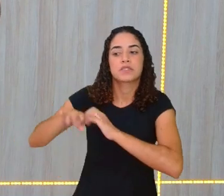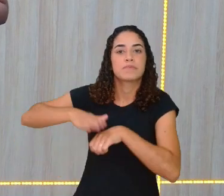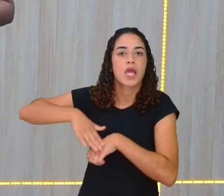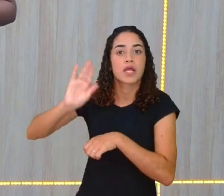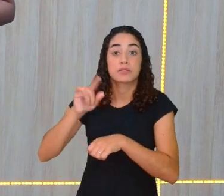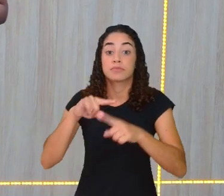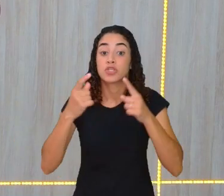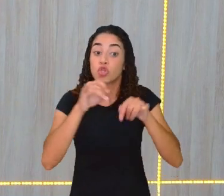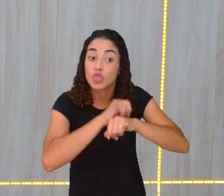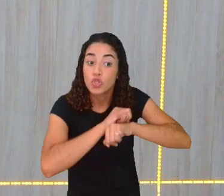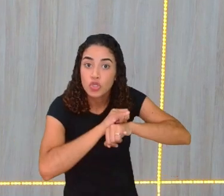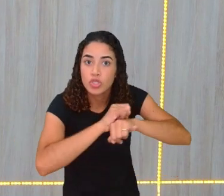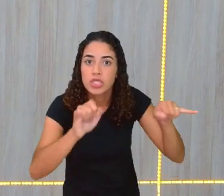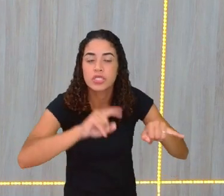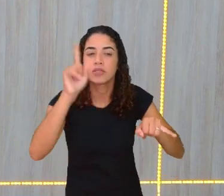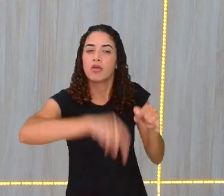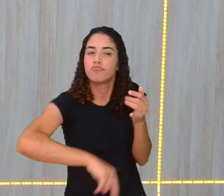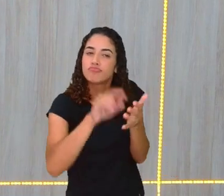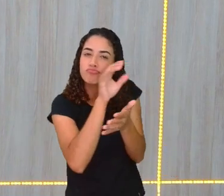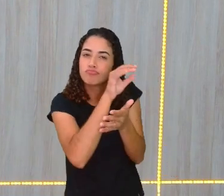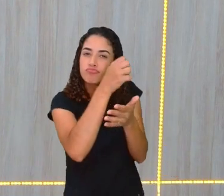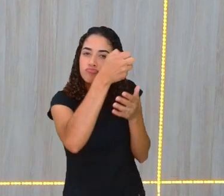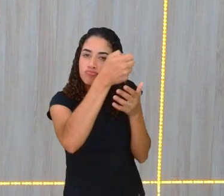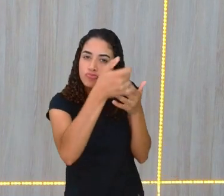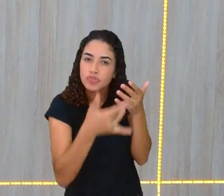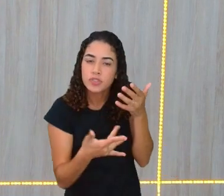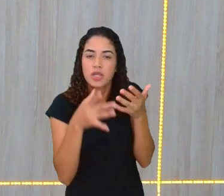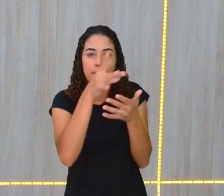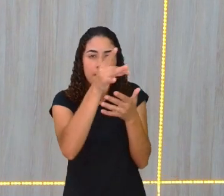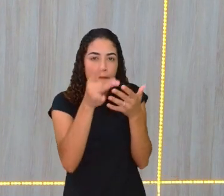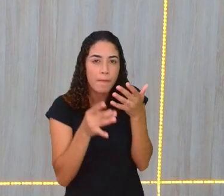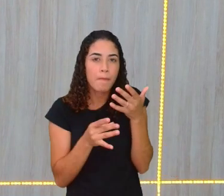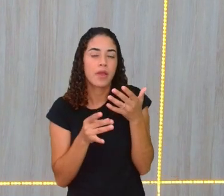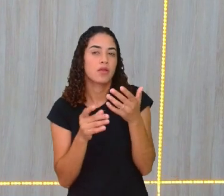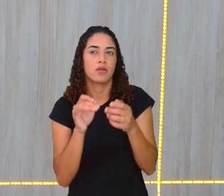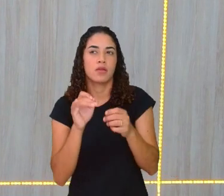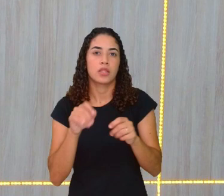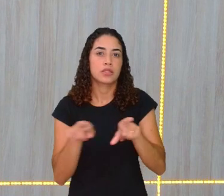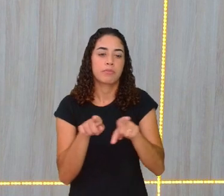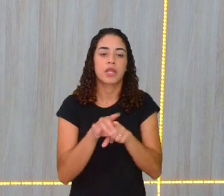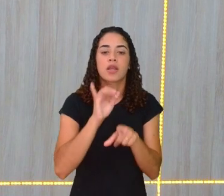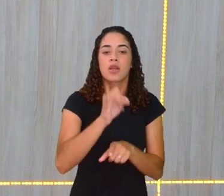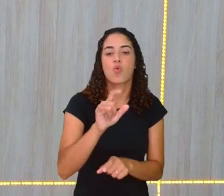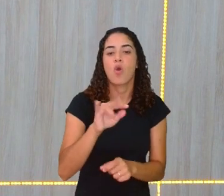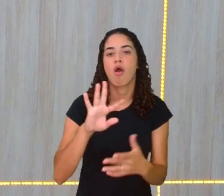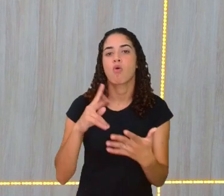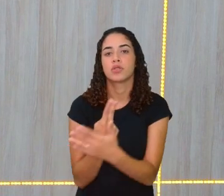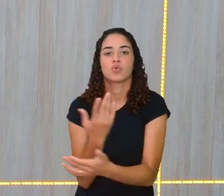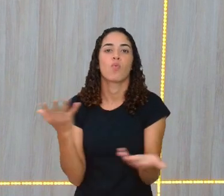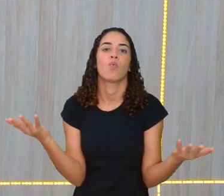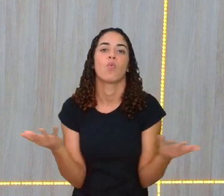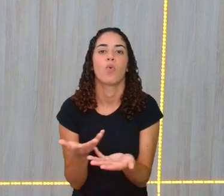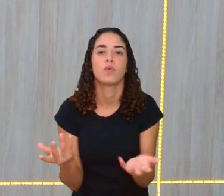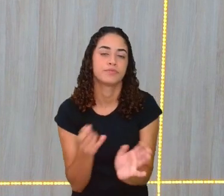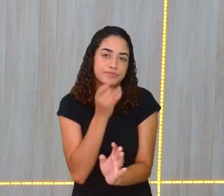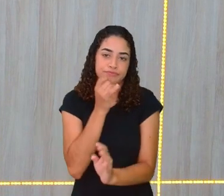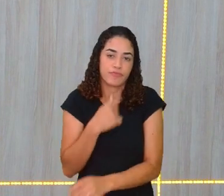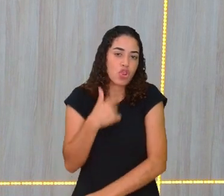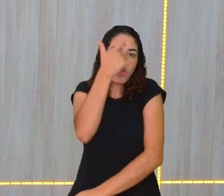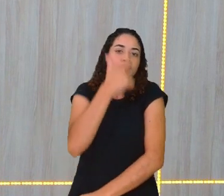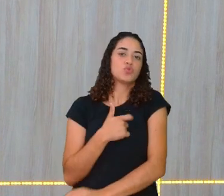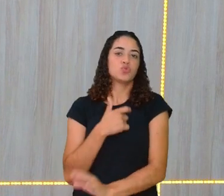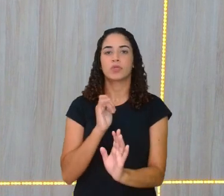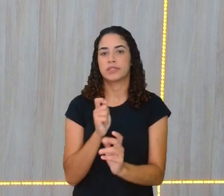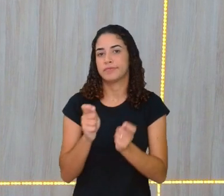simplesmente a descrição, junto com uma narração, de um fato que aconteceu hoje. Então, eu não posso imprimir, eu como jornalista, né,